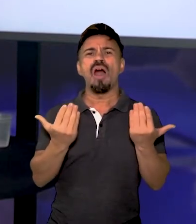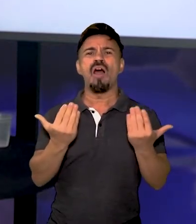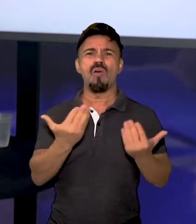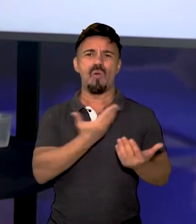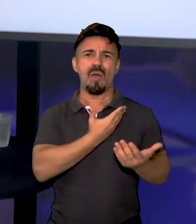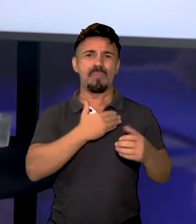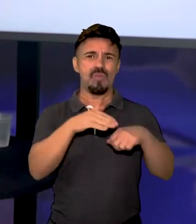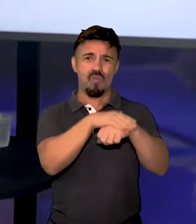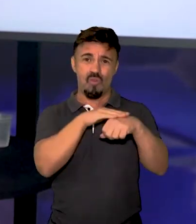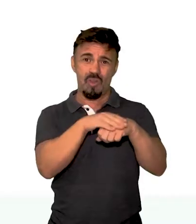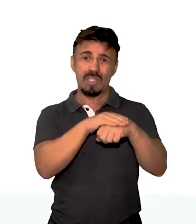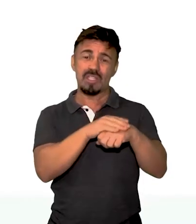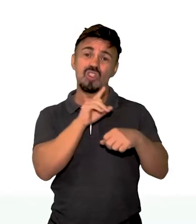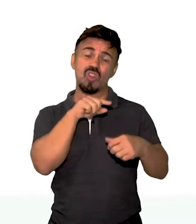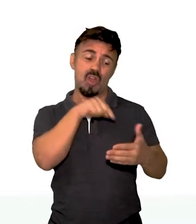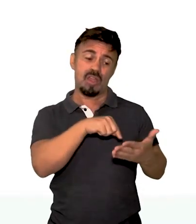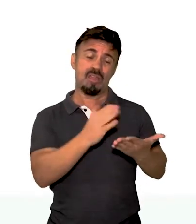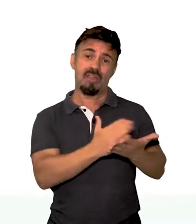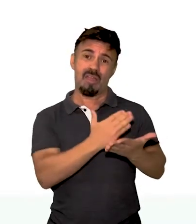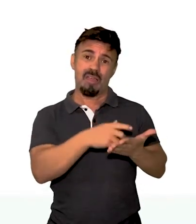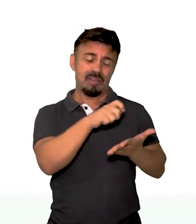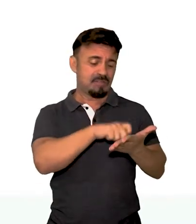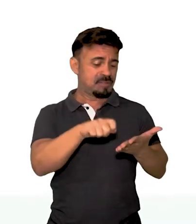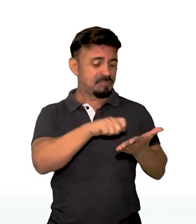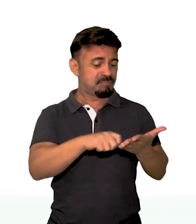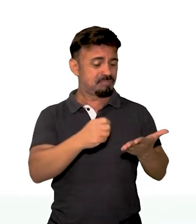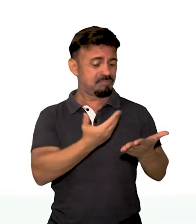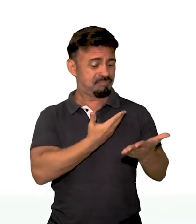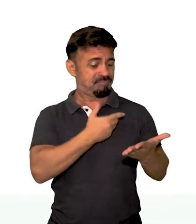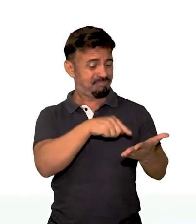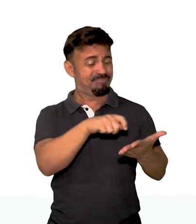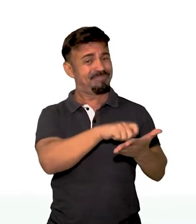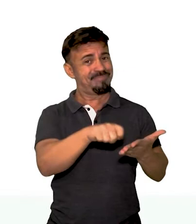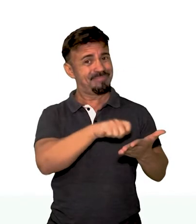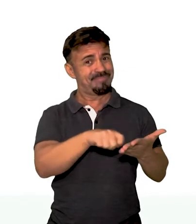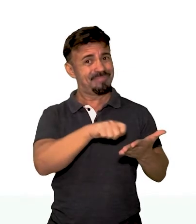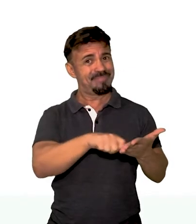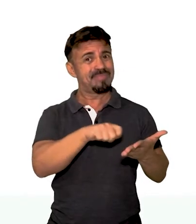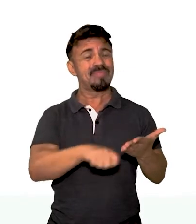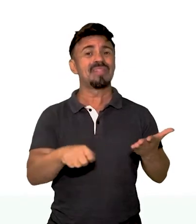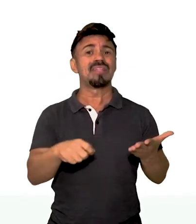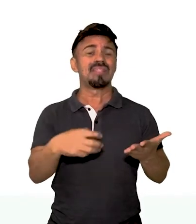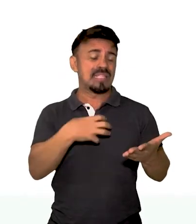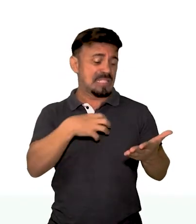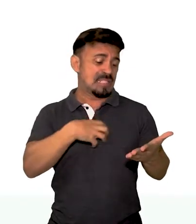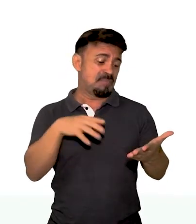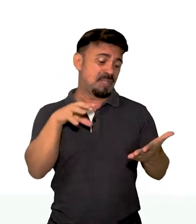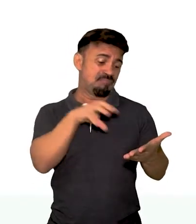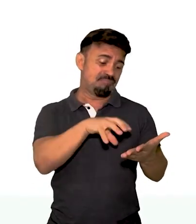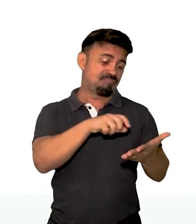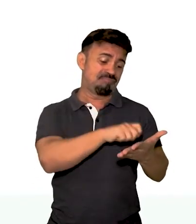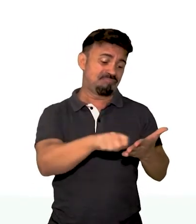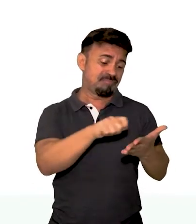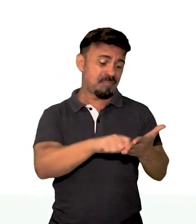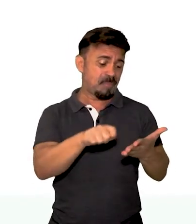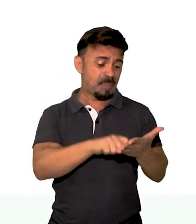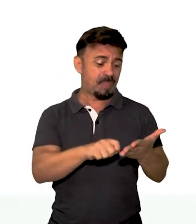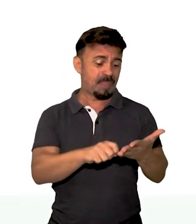estar registrando. Clarear pensamentos e sentimentos, mostrar o que você está sentindo.